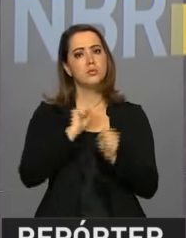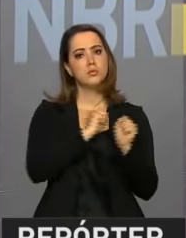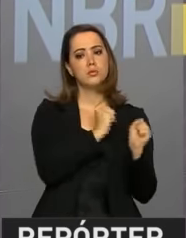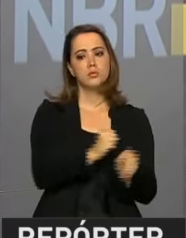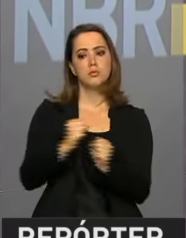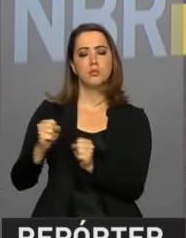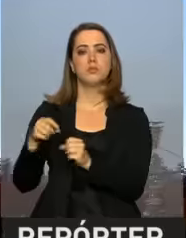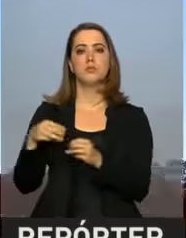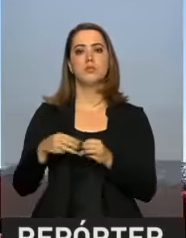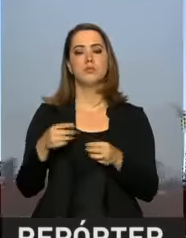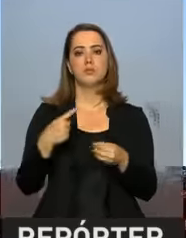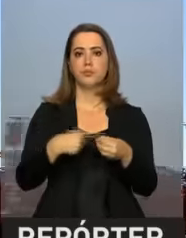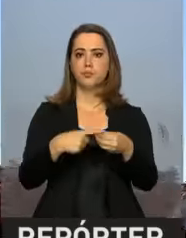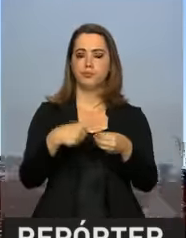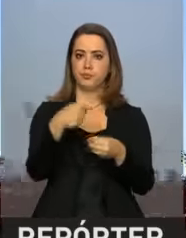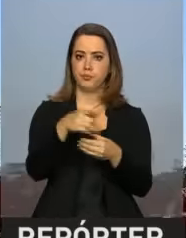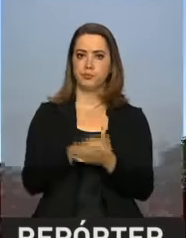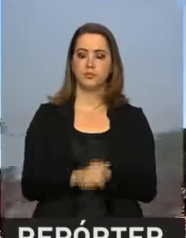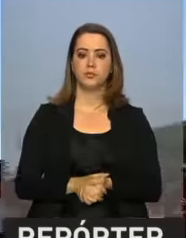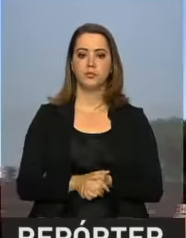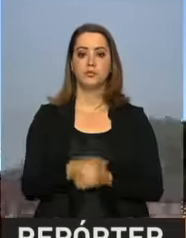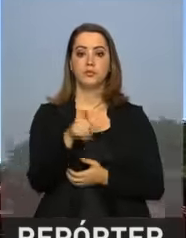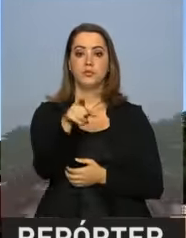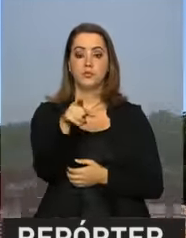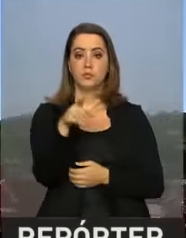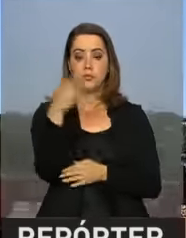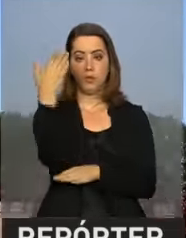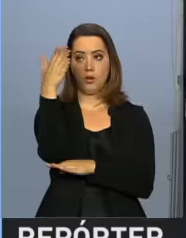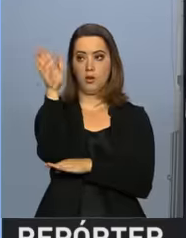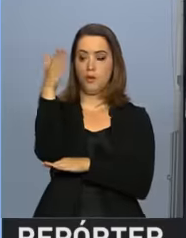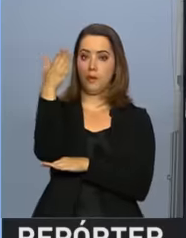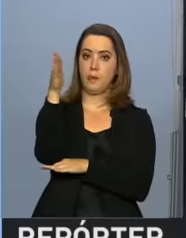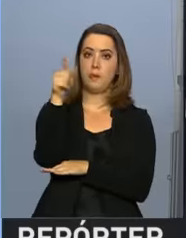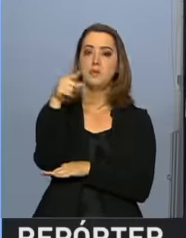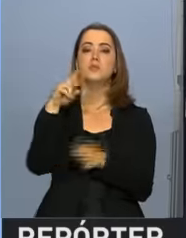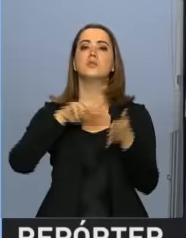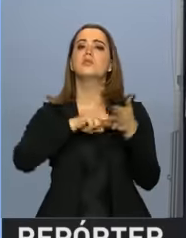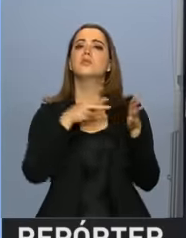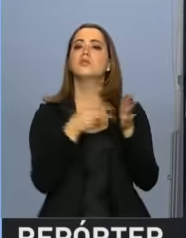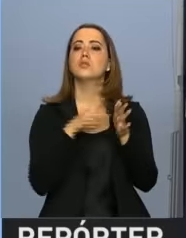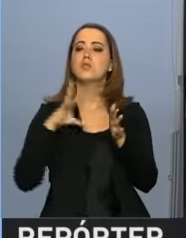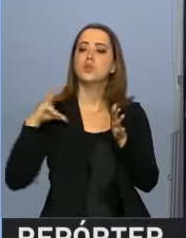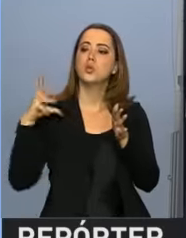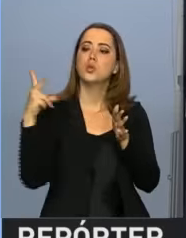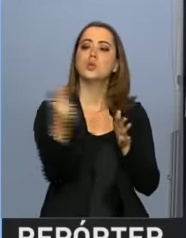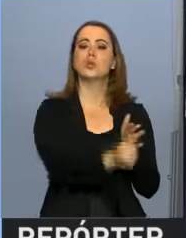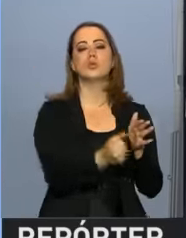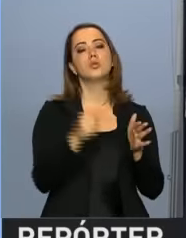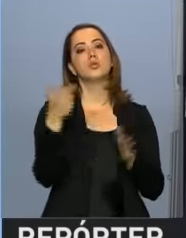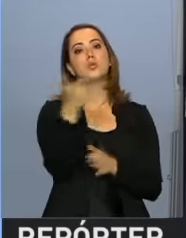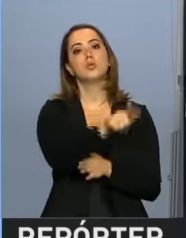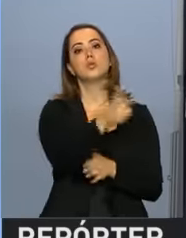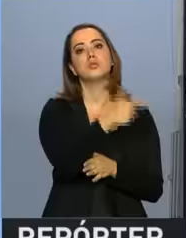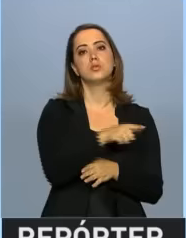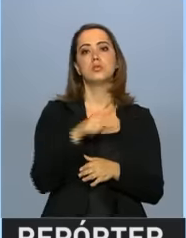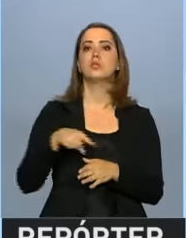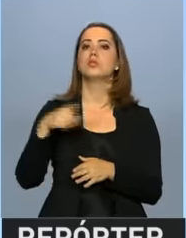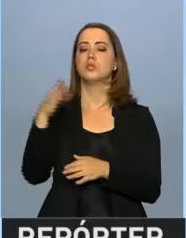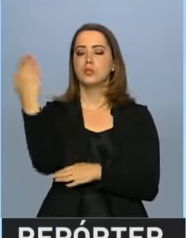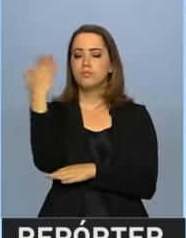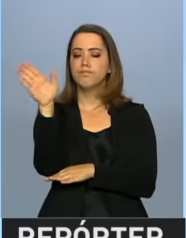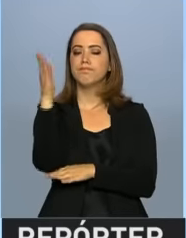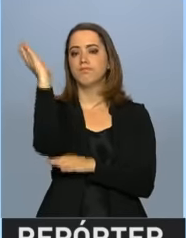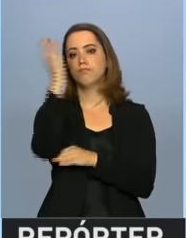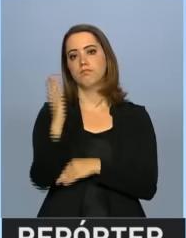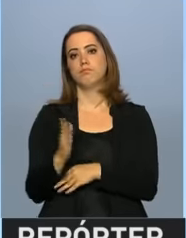Brasília. A bandeira que fica na Praça dos Três Poderes representa todas as outras bandeiras do Brasil no país e no mundo.